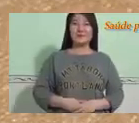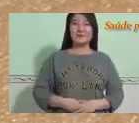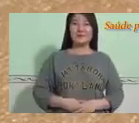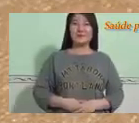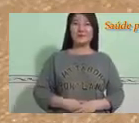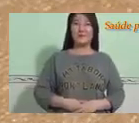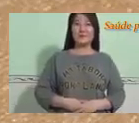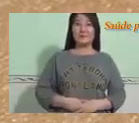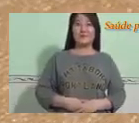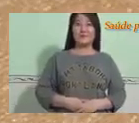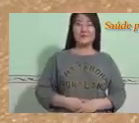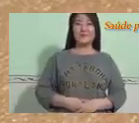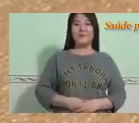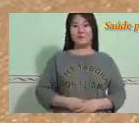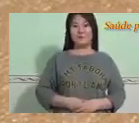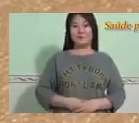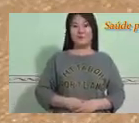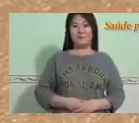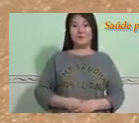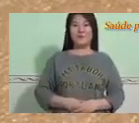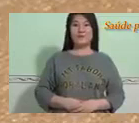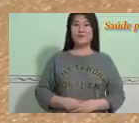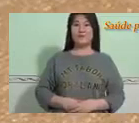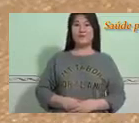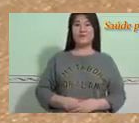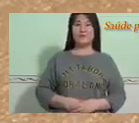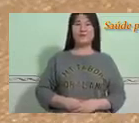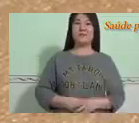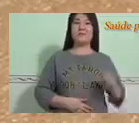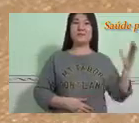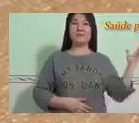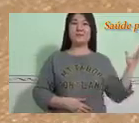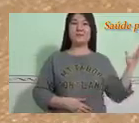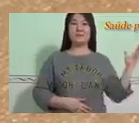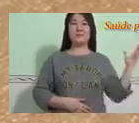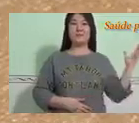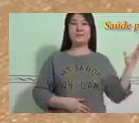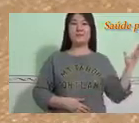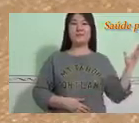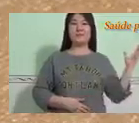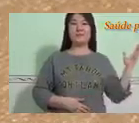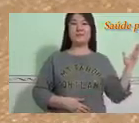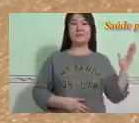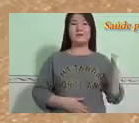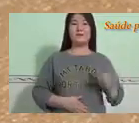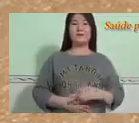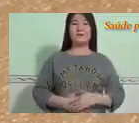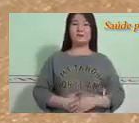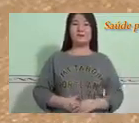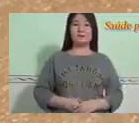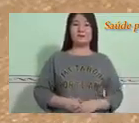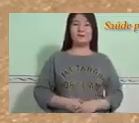quatro cuidados essenciais que deve ter. 2. Lavar as mãos antes de tocar no piercing, se possível com